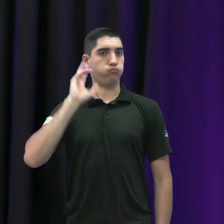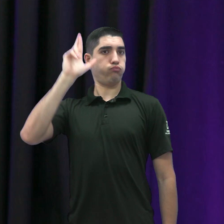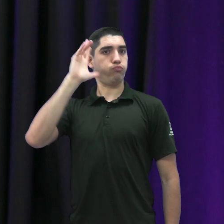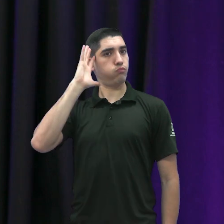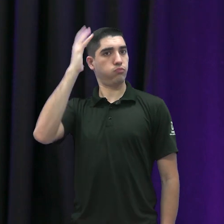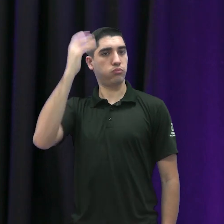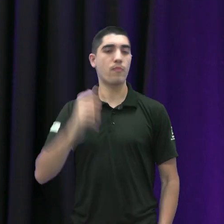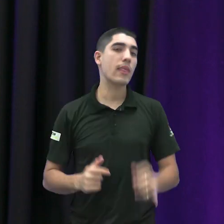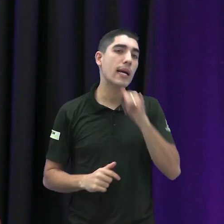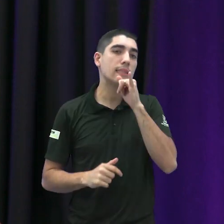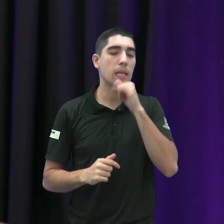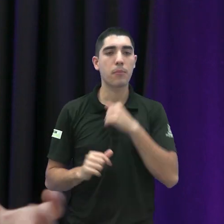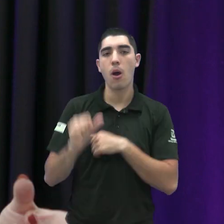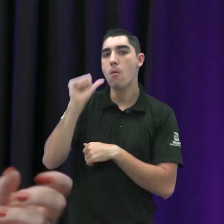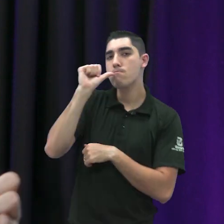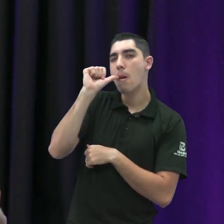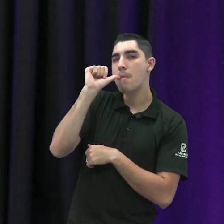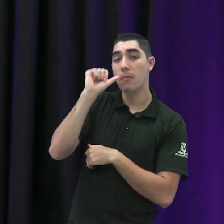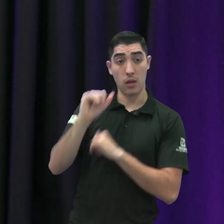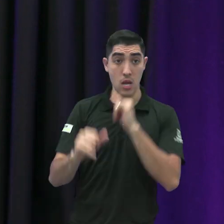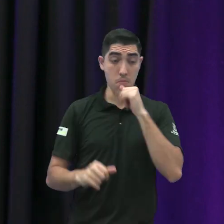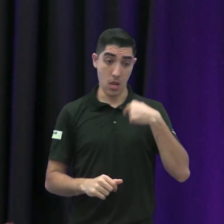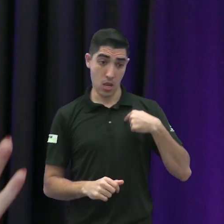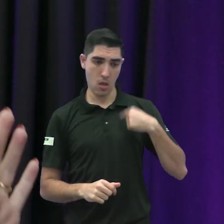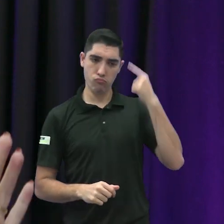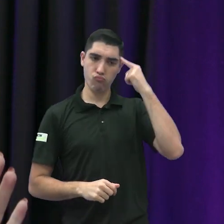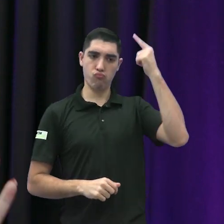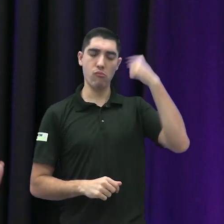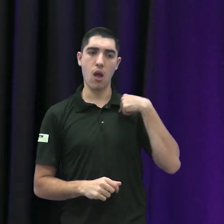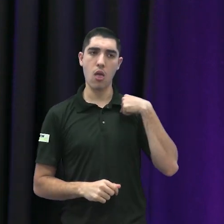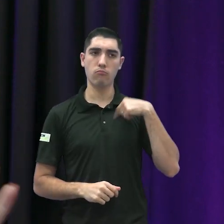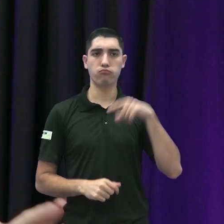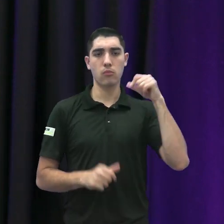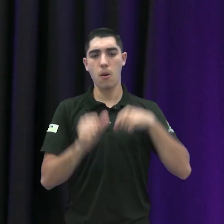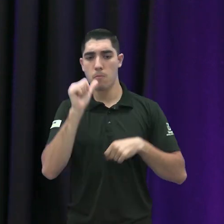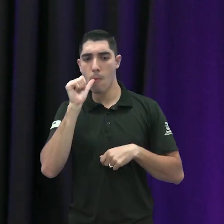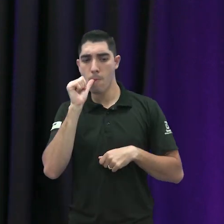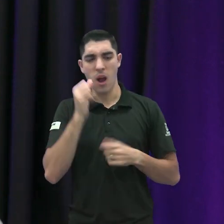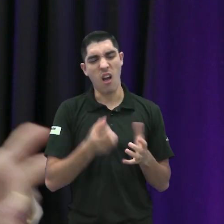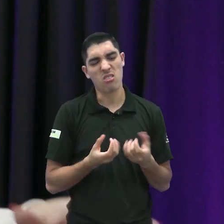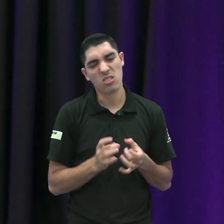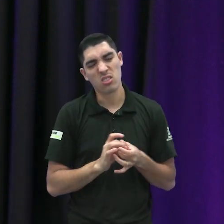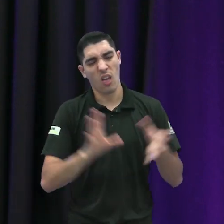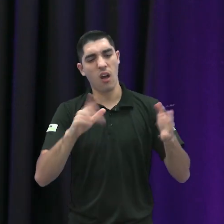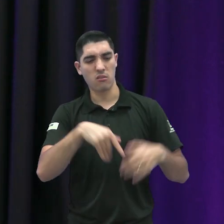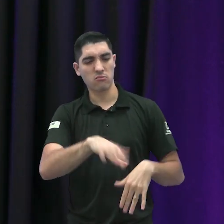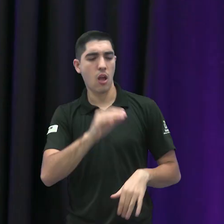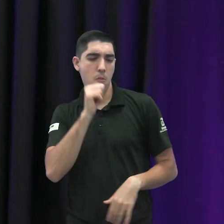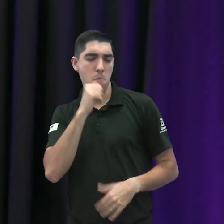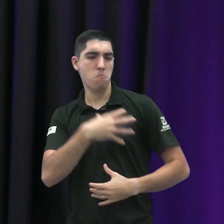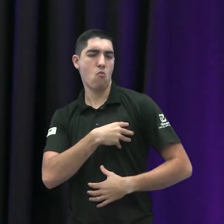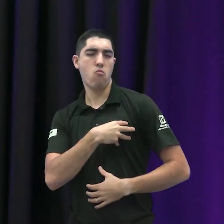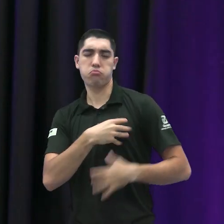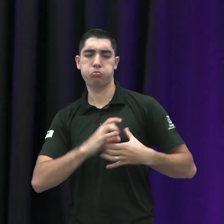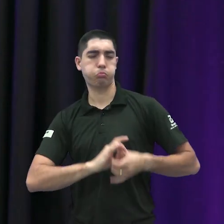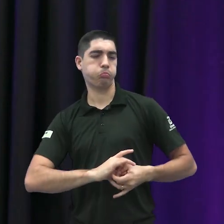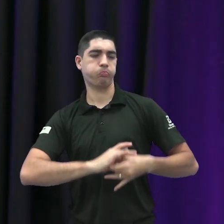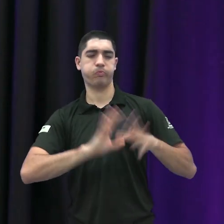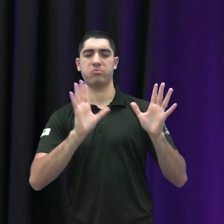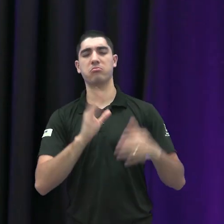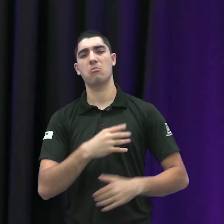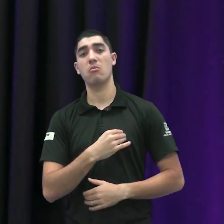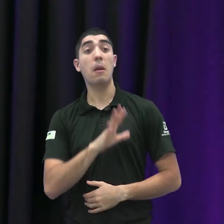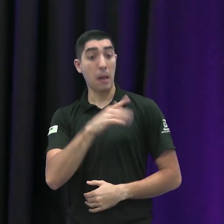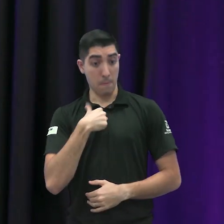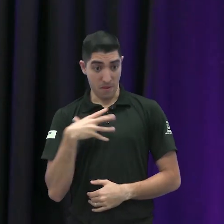né? Então, o mamar, por exemplo, eu decidi dar mamar em livre demanda quando eu tive minha filha, mas em